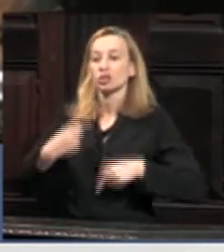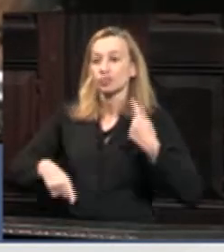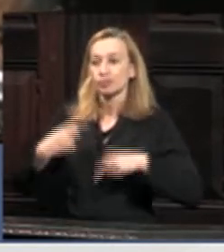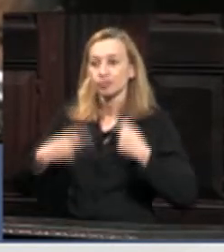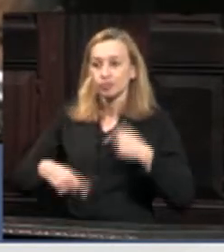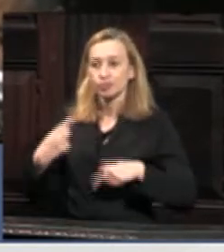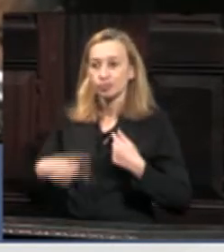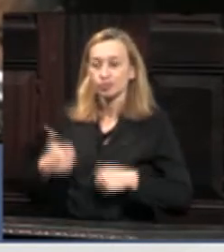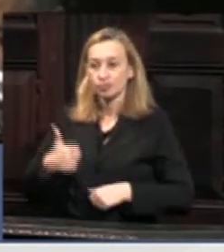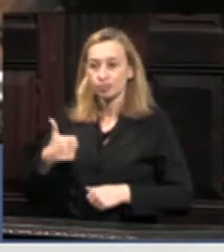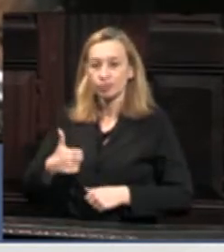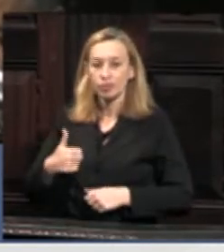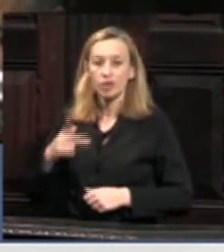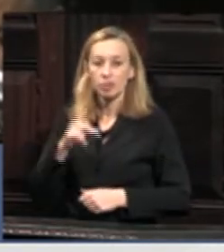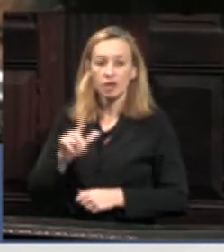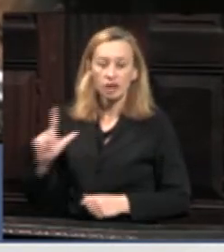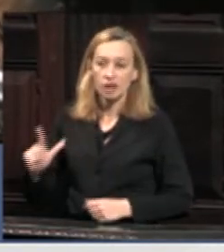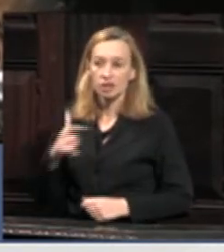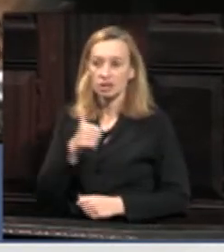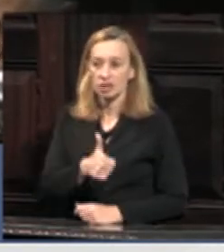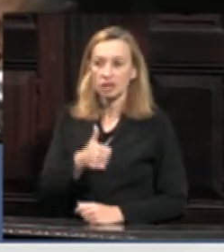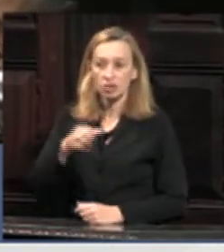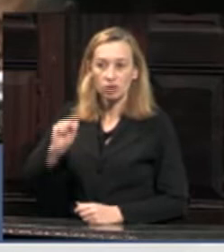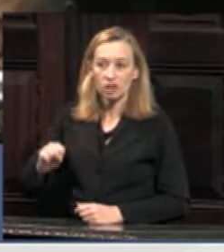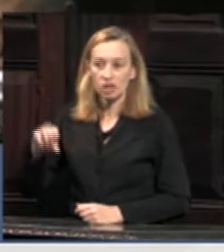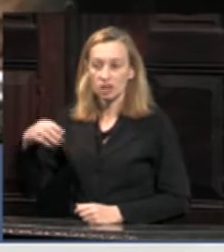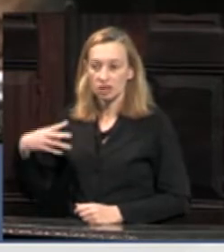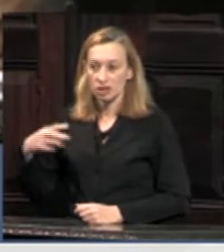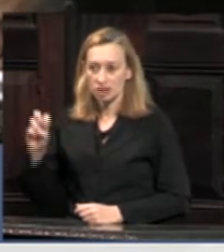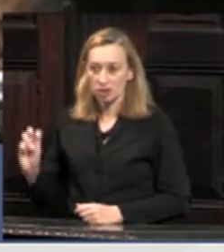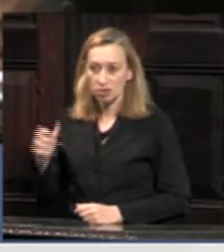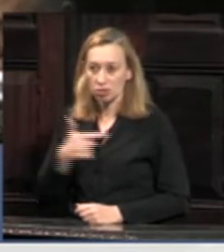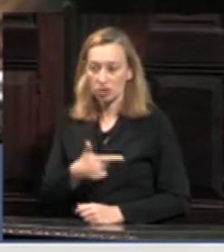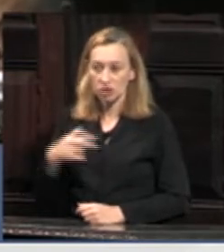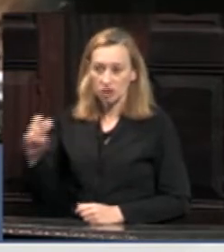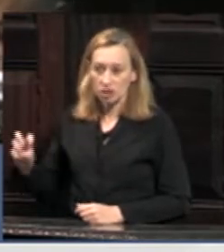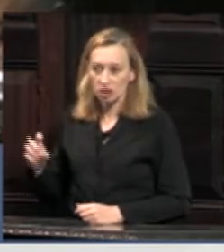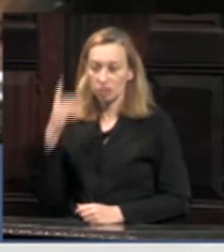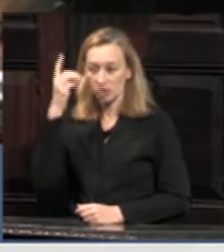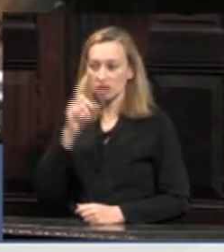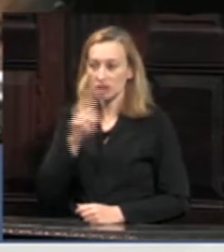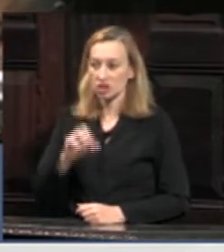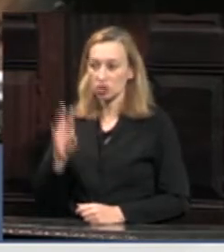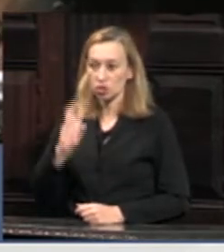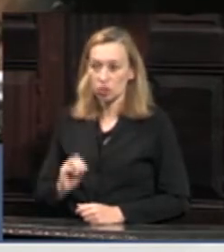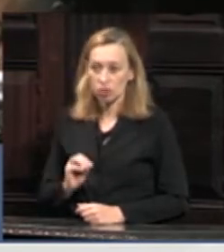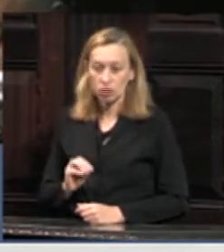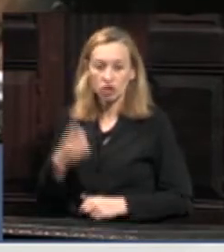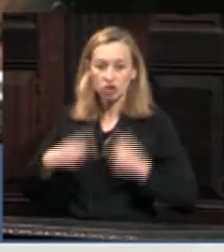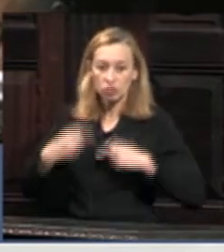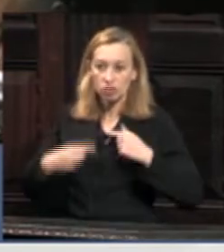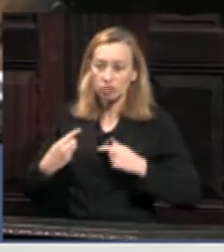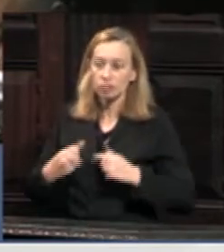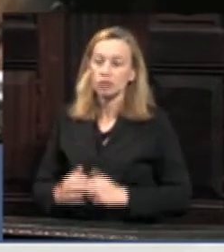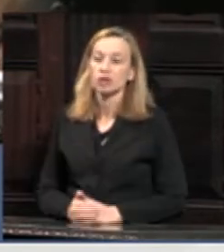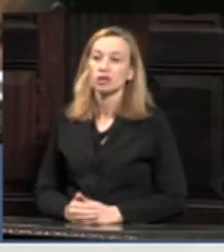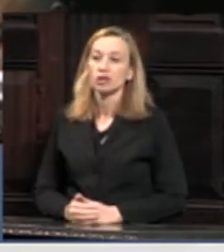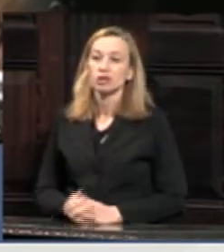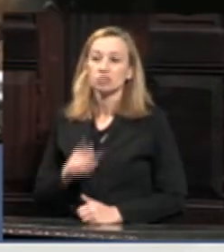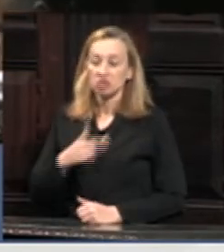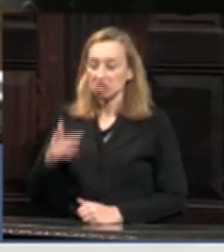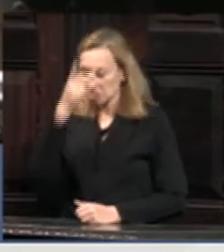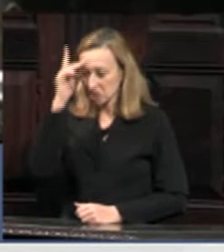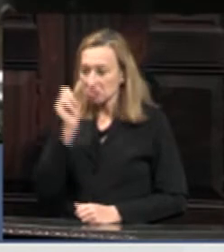discussão, primeira discussão, PL 185-2015, autoria do deputado Zito. Em discussão. Não havendo ninguém